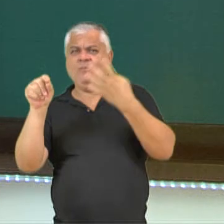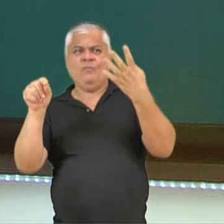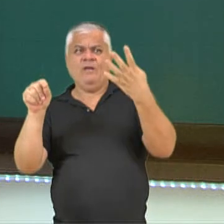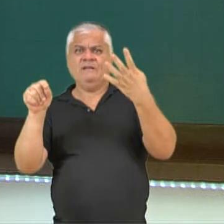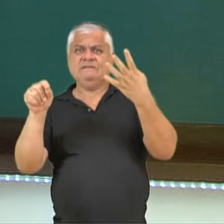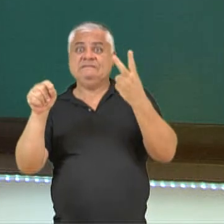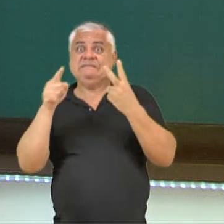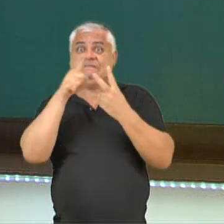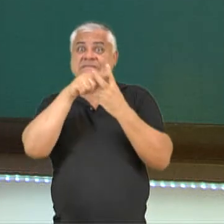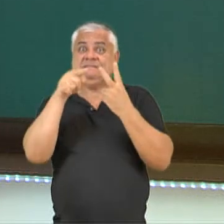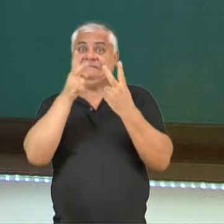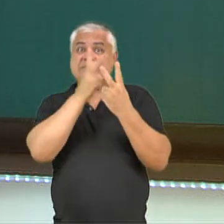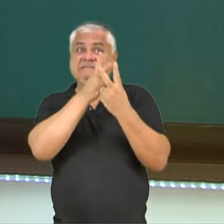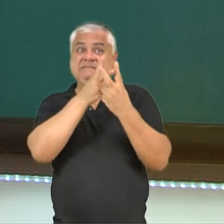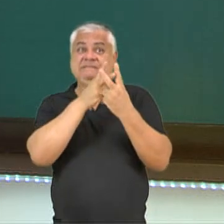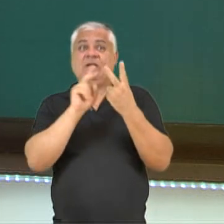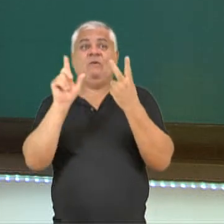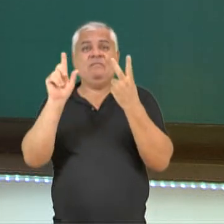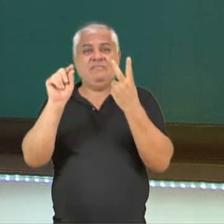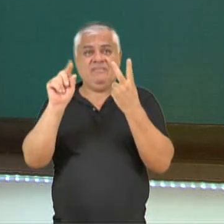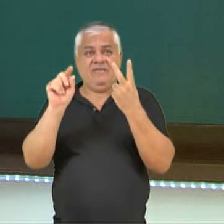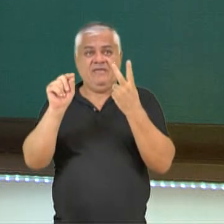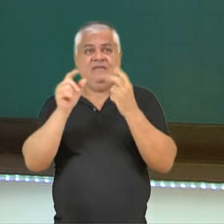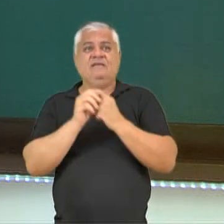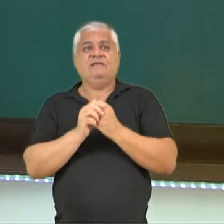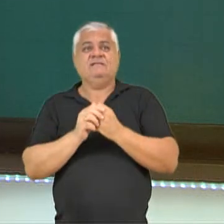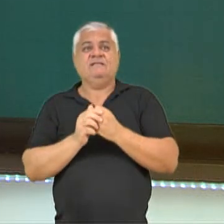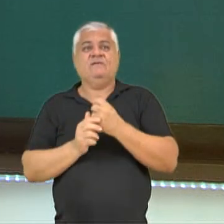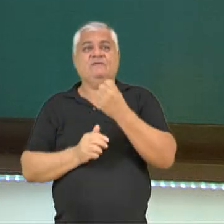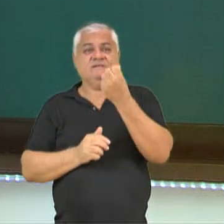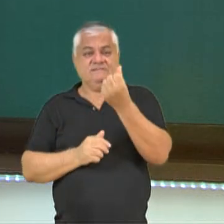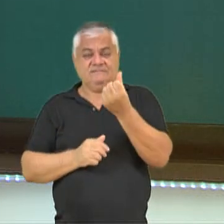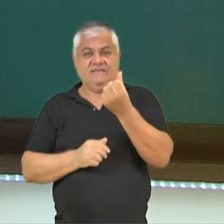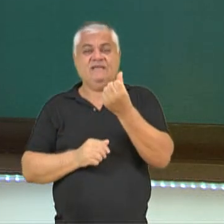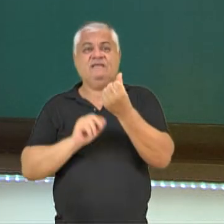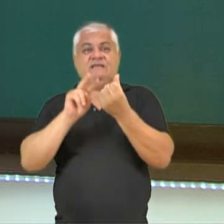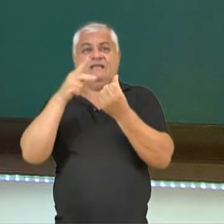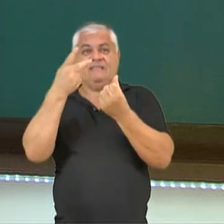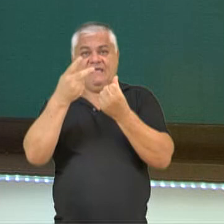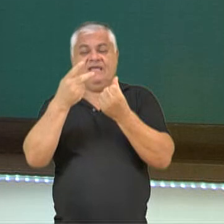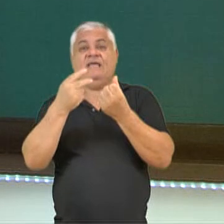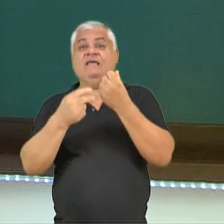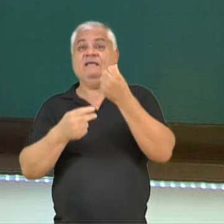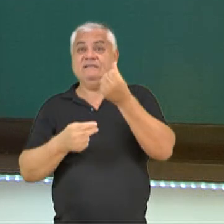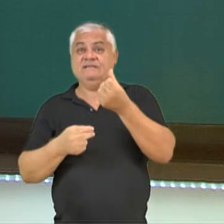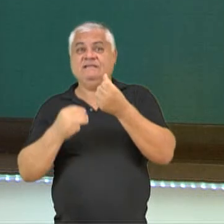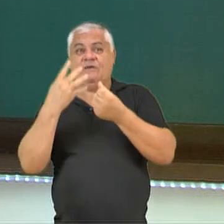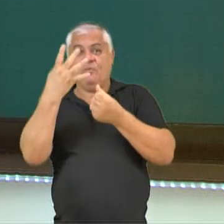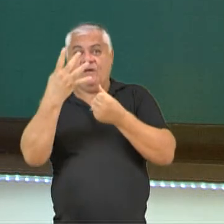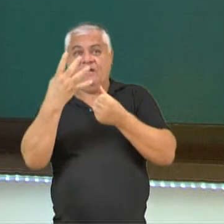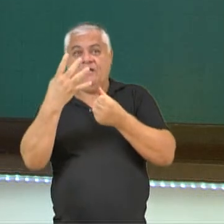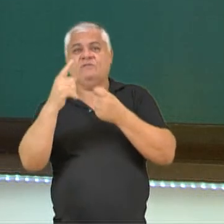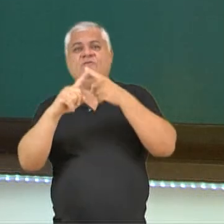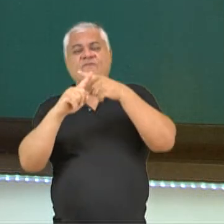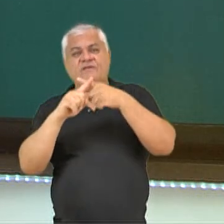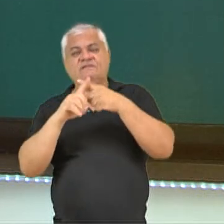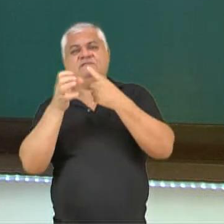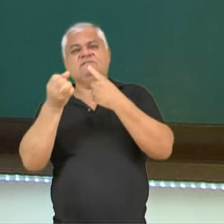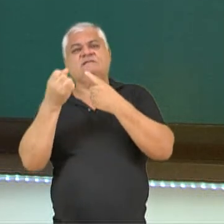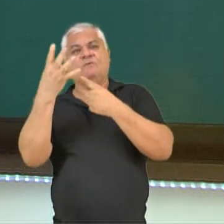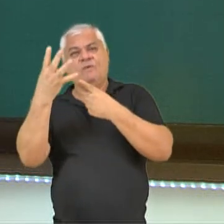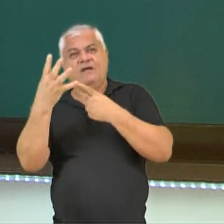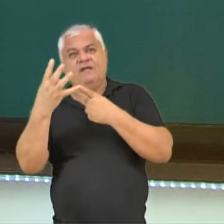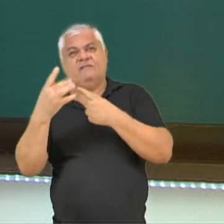e outros vão ficar lá dentro. Então você divide, ó, 6 elevado a 10 é 6 à quarta, vezes outro 6 à